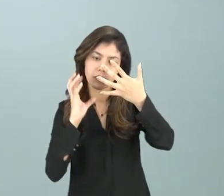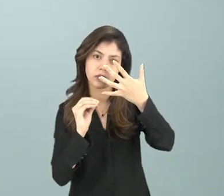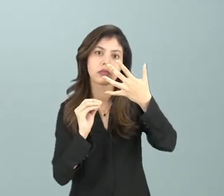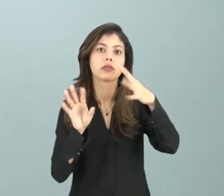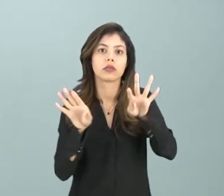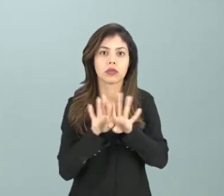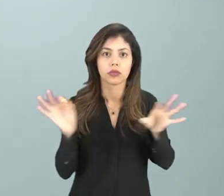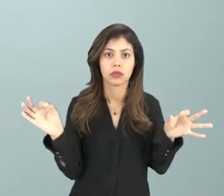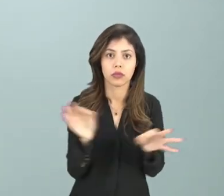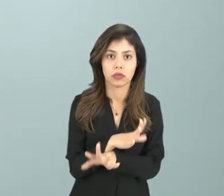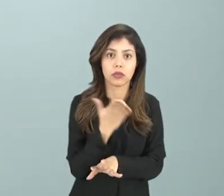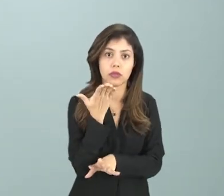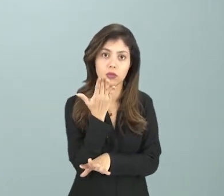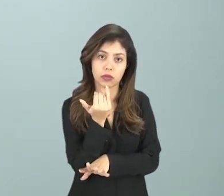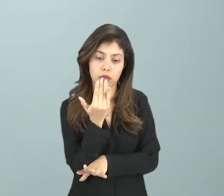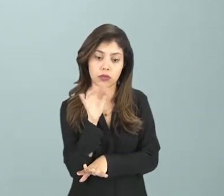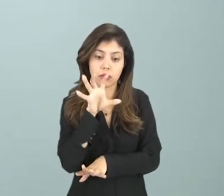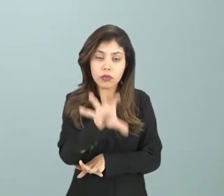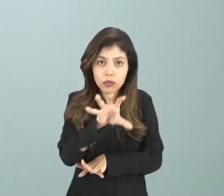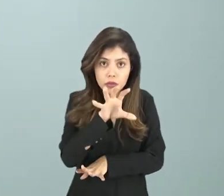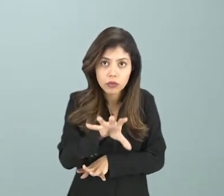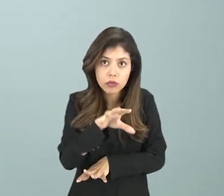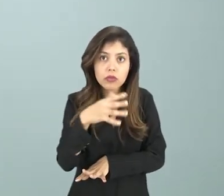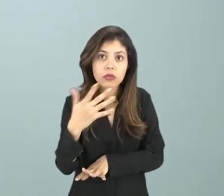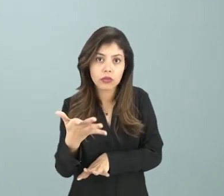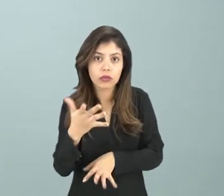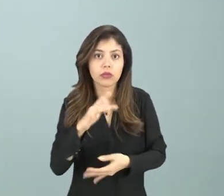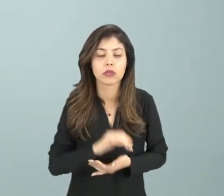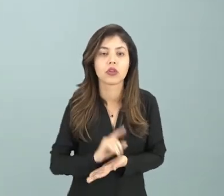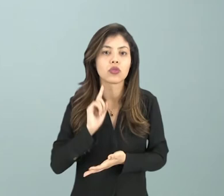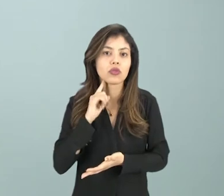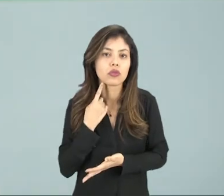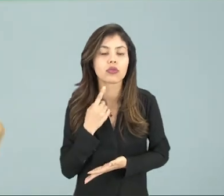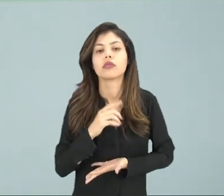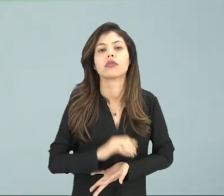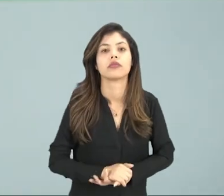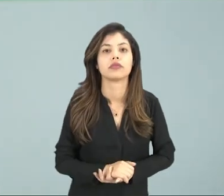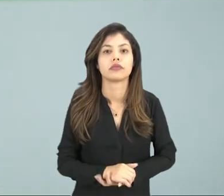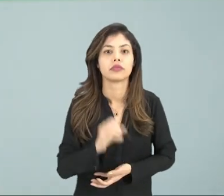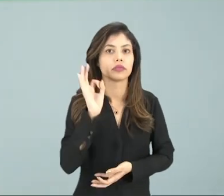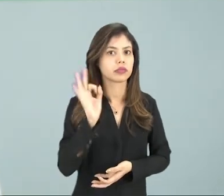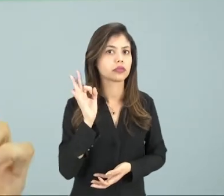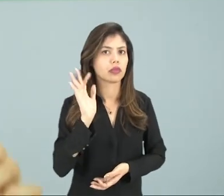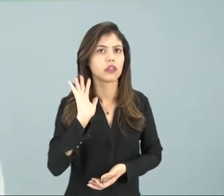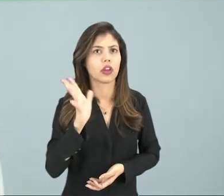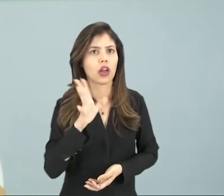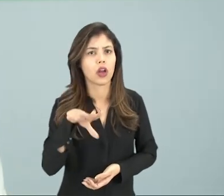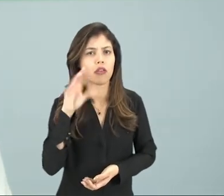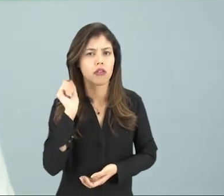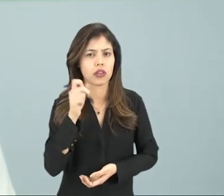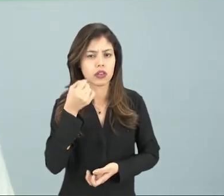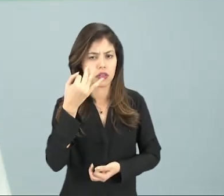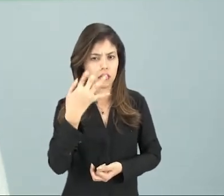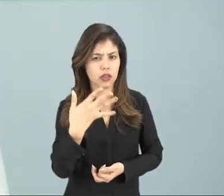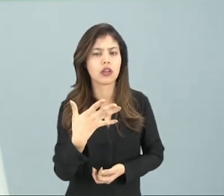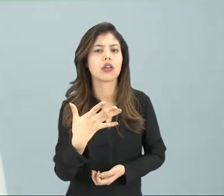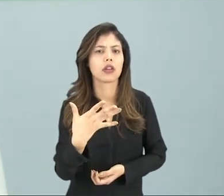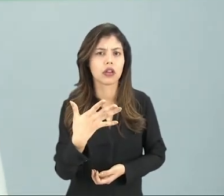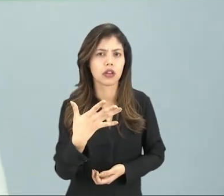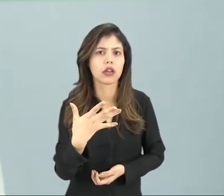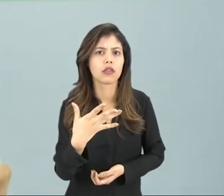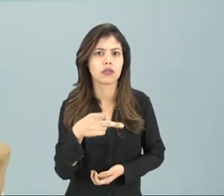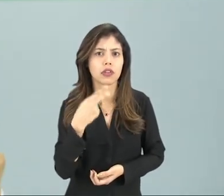acabam acabaram se alimentando daquilo né eu tenho certeza que você já ouviu falar sobre